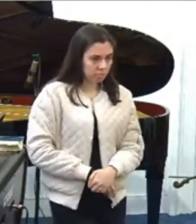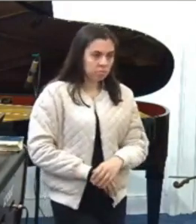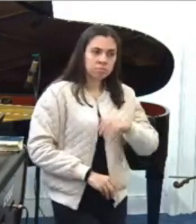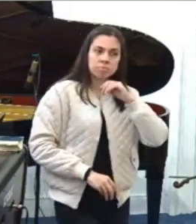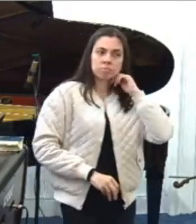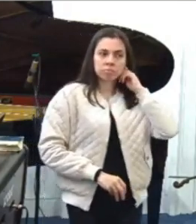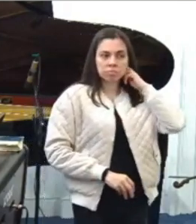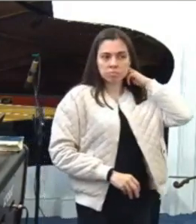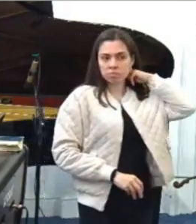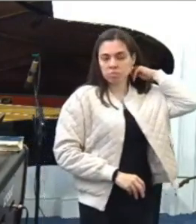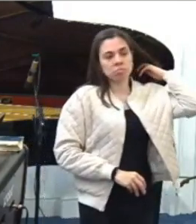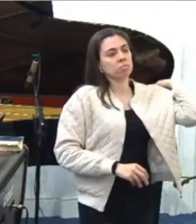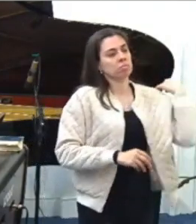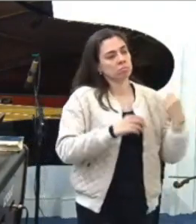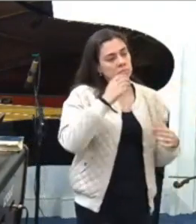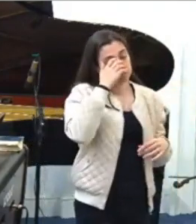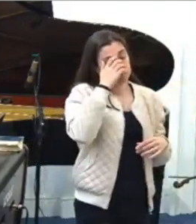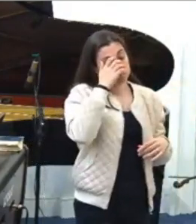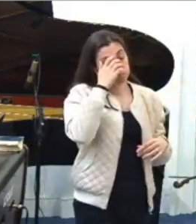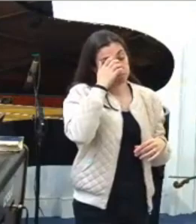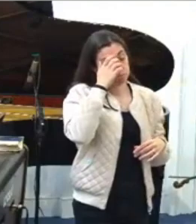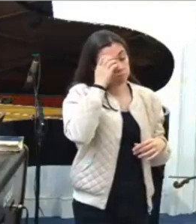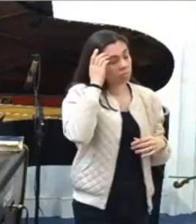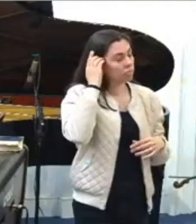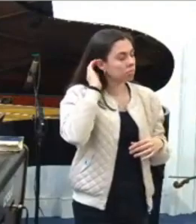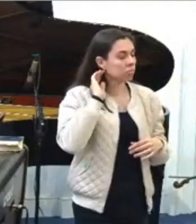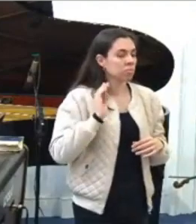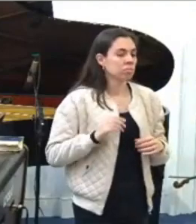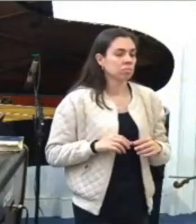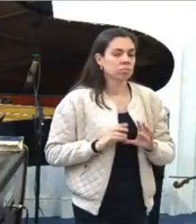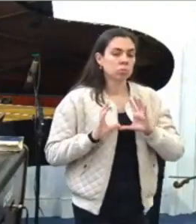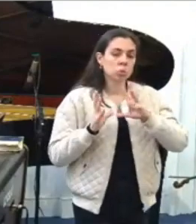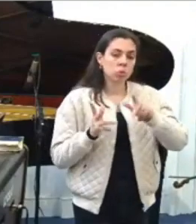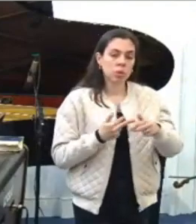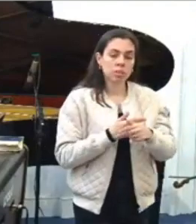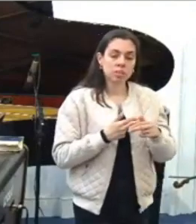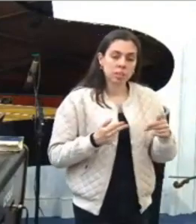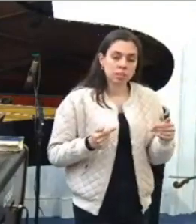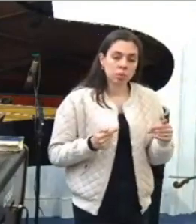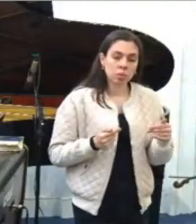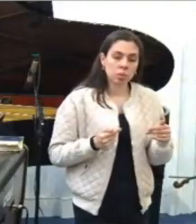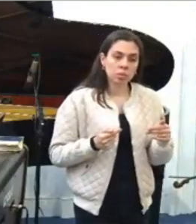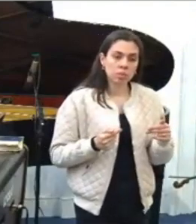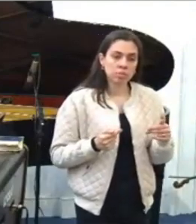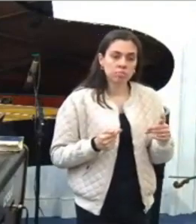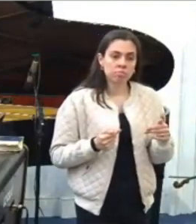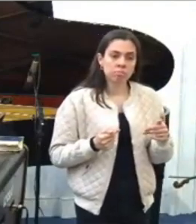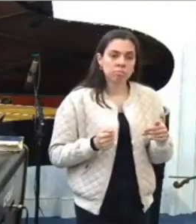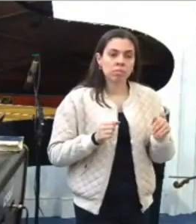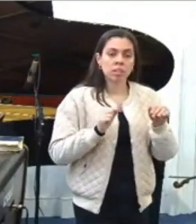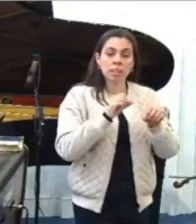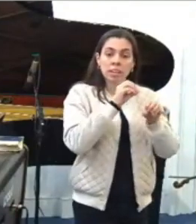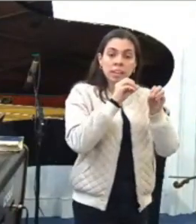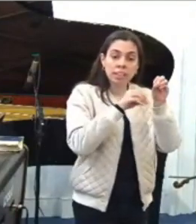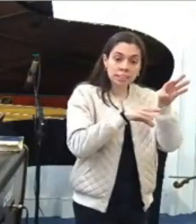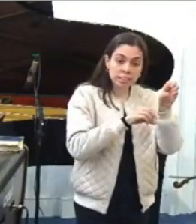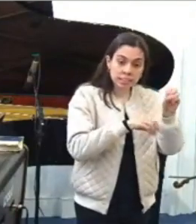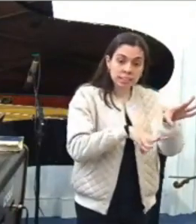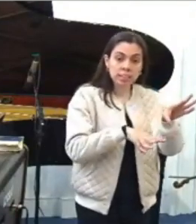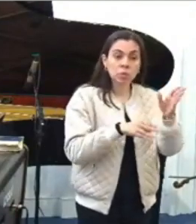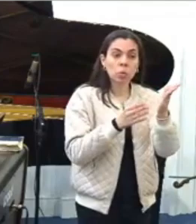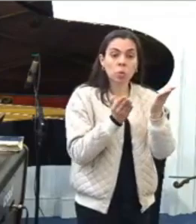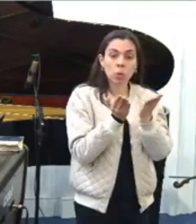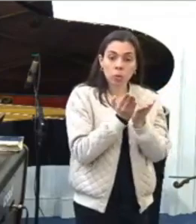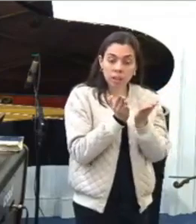de vários recursos que podemos disponibilizar muitas vezes, como oferecer cursos, como oferecer livros,